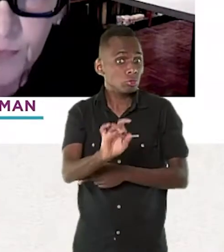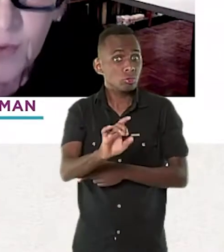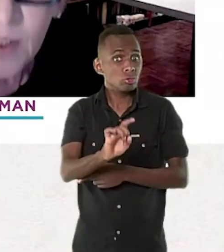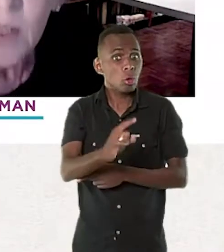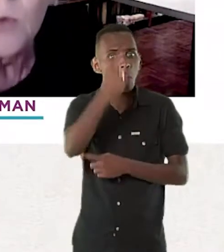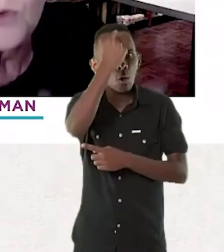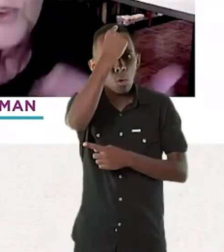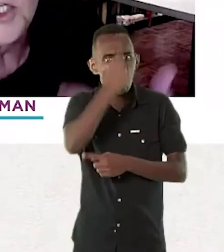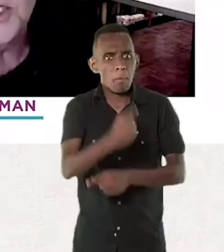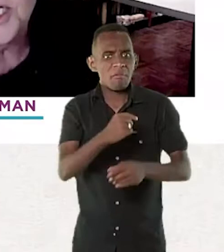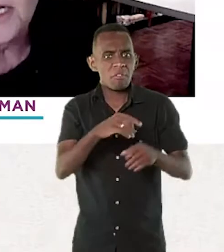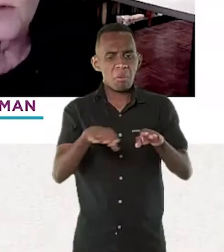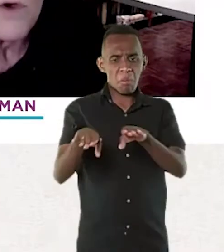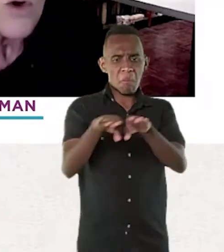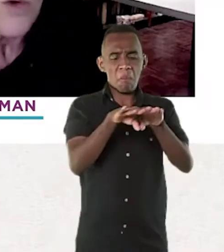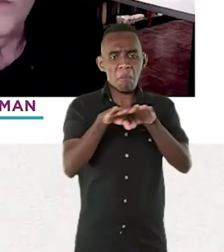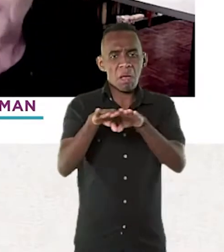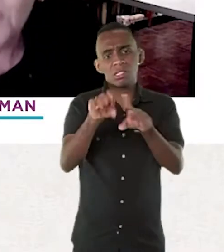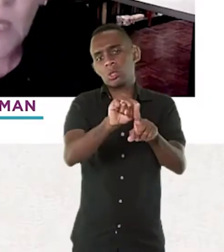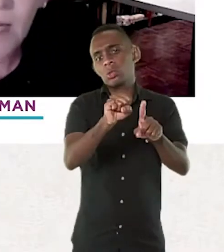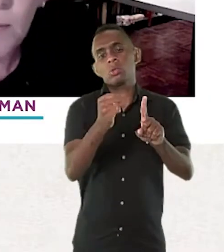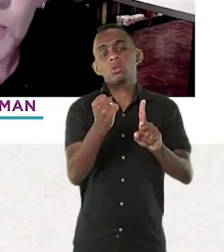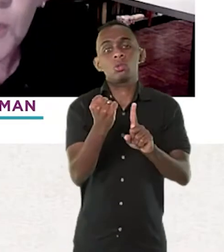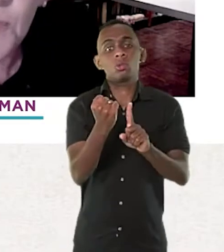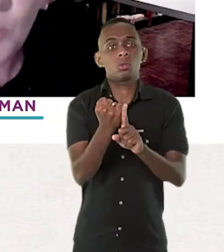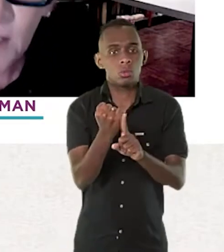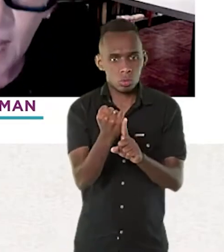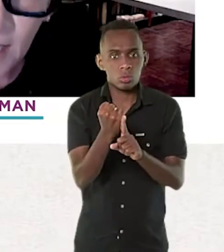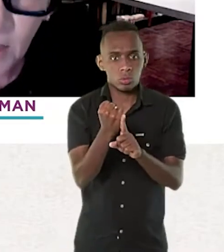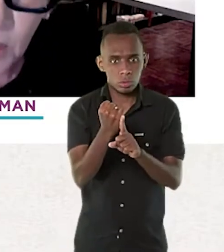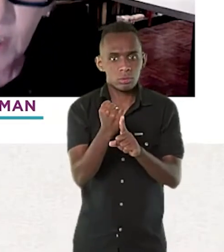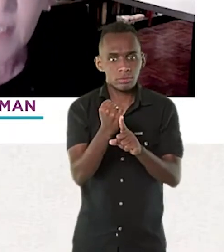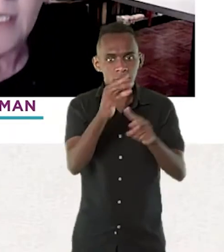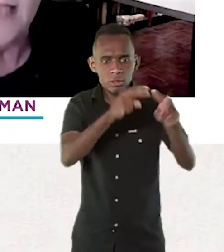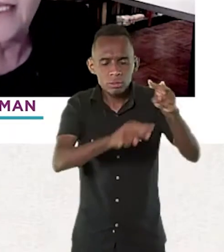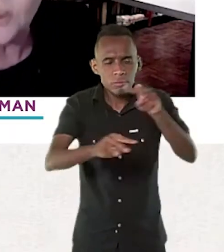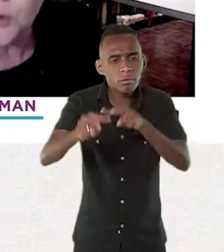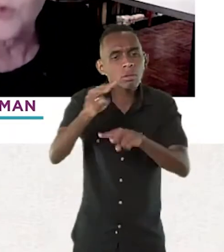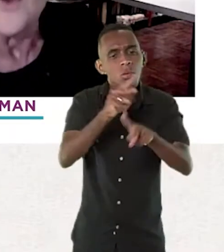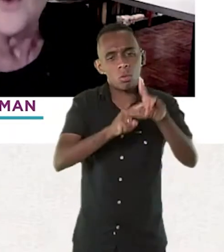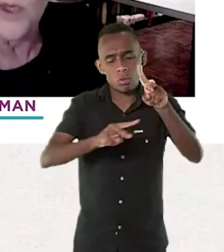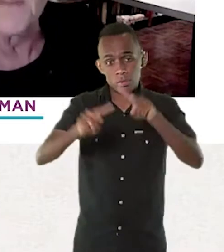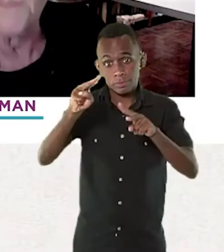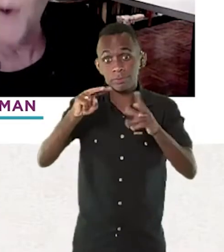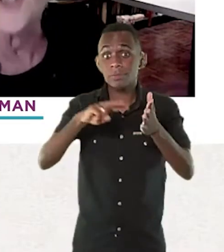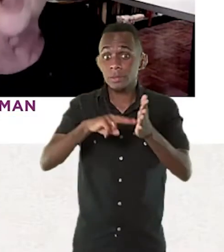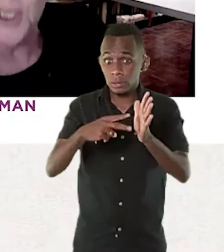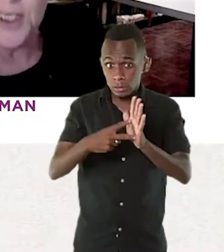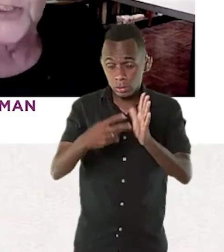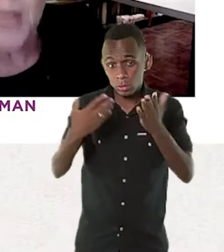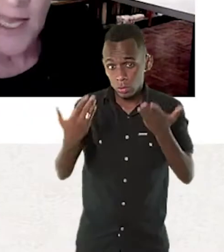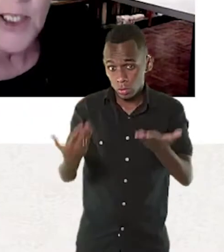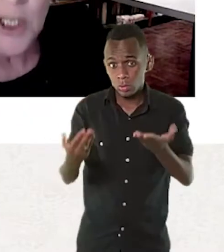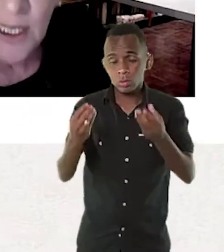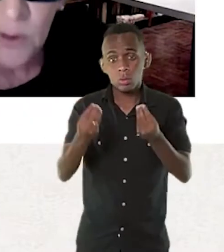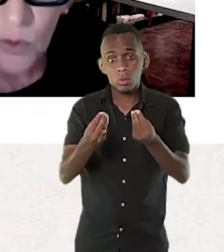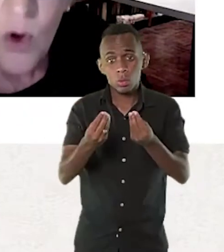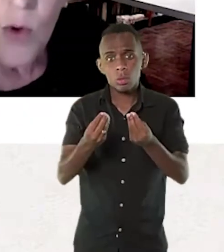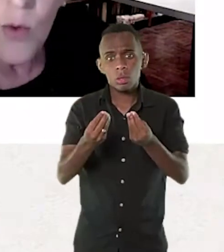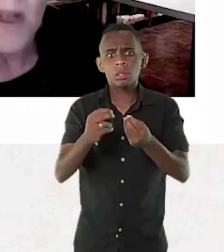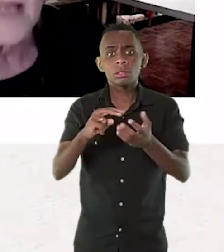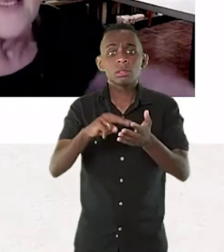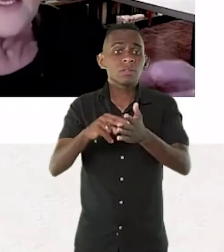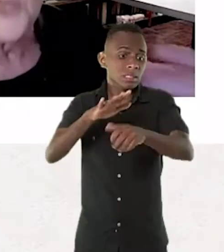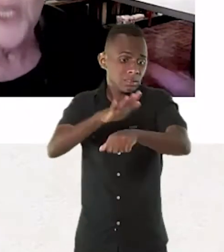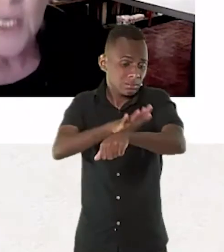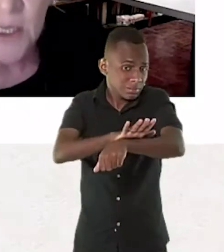padrões nos indicam como campo de visualidade. E é isso o que pode estar